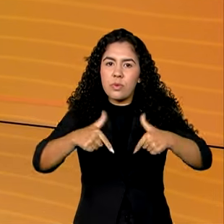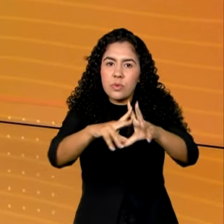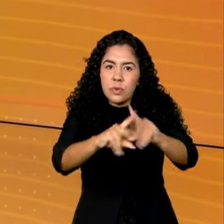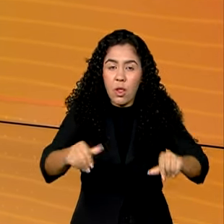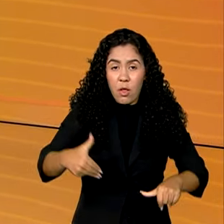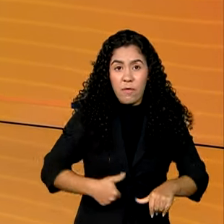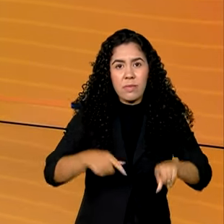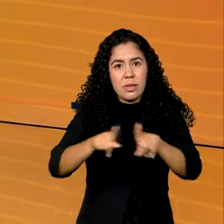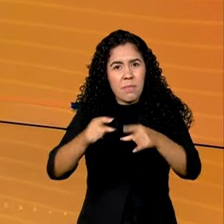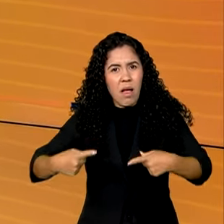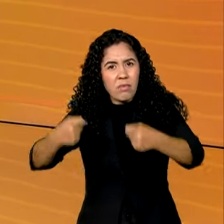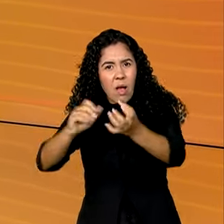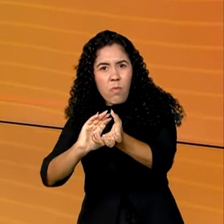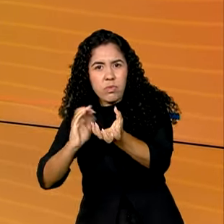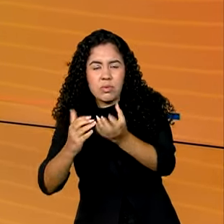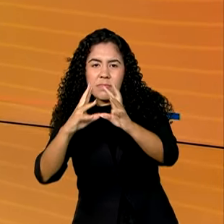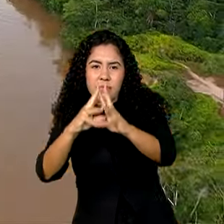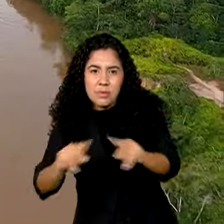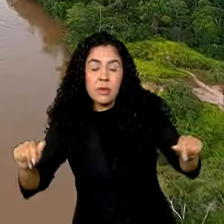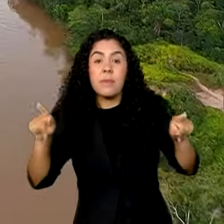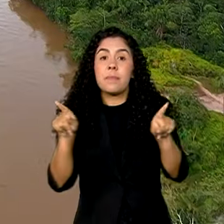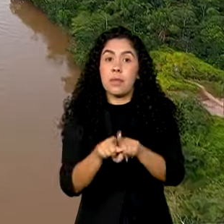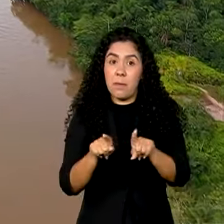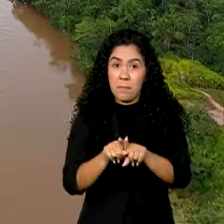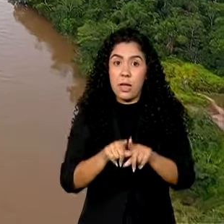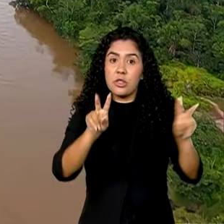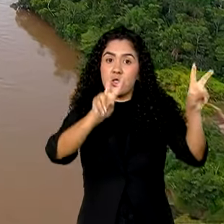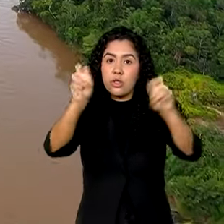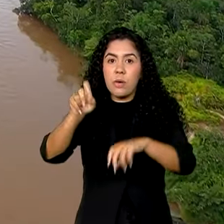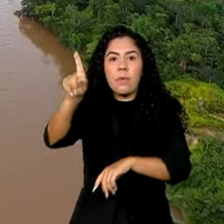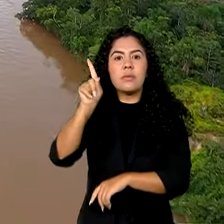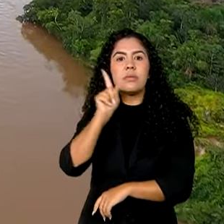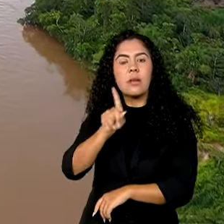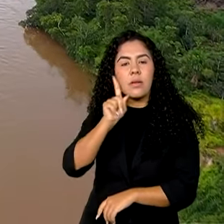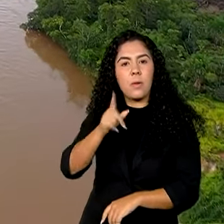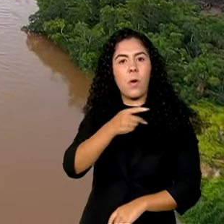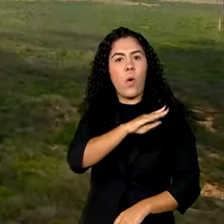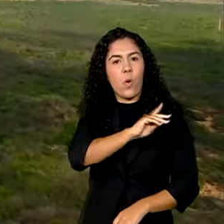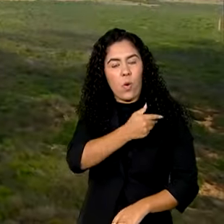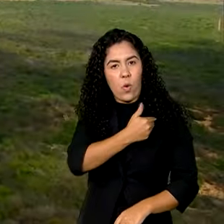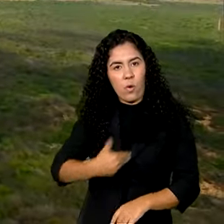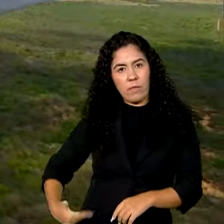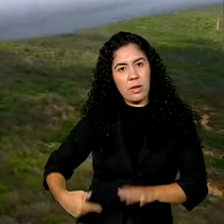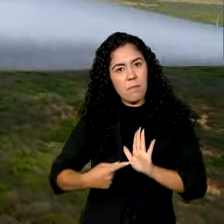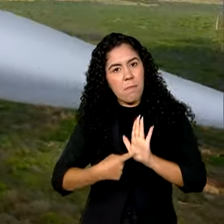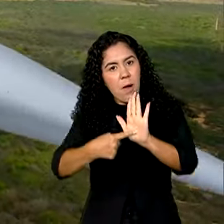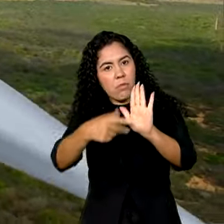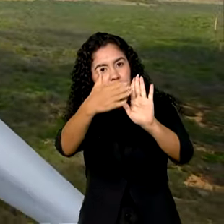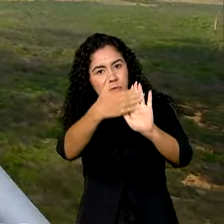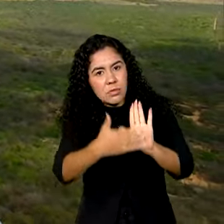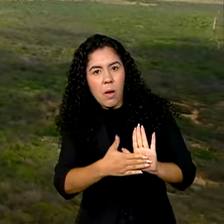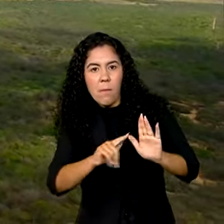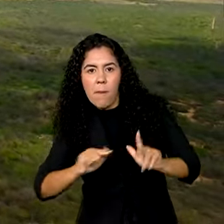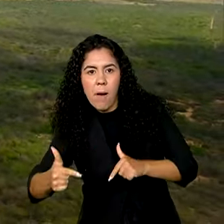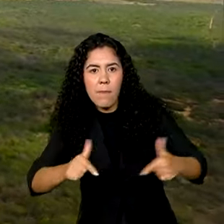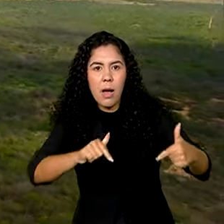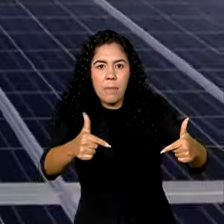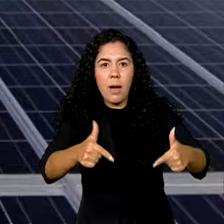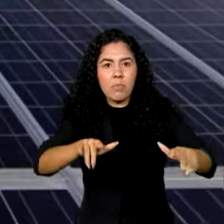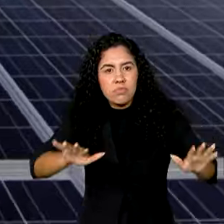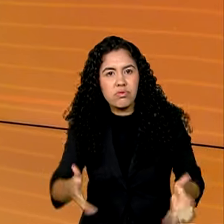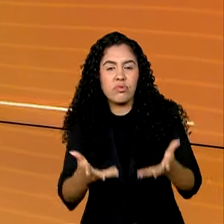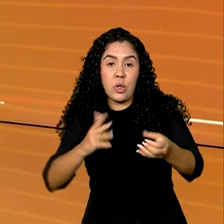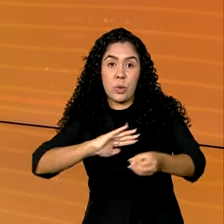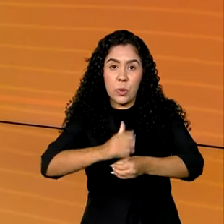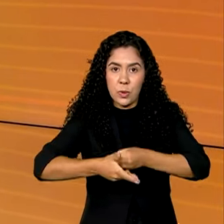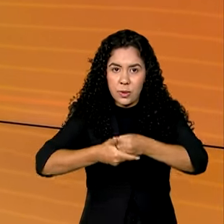Médio nos Estados Unidos governo brasileiro apresenta iniciativa para aproximar investidores e projetos que promovem a